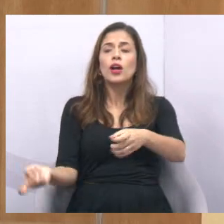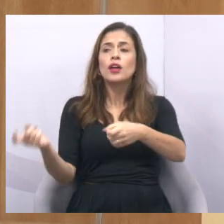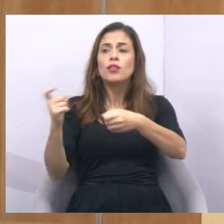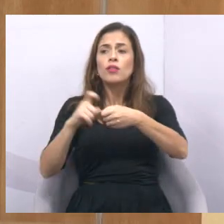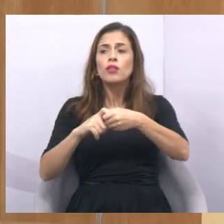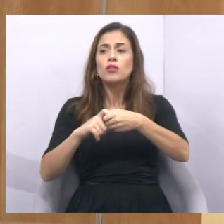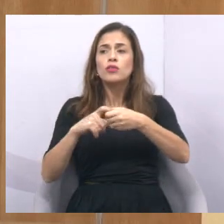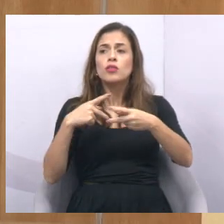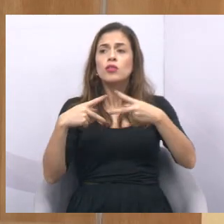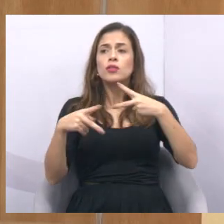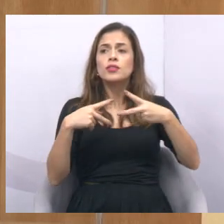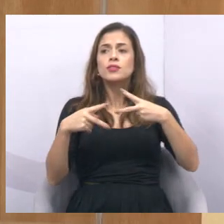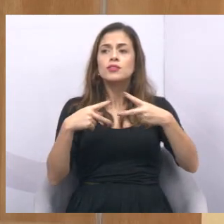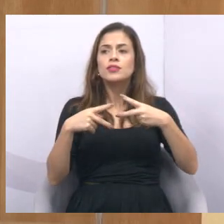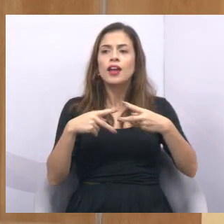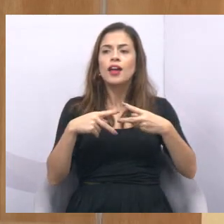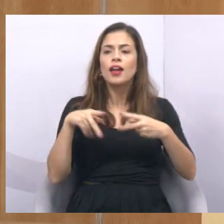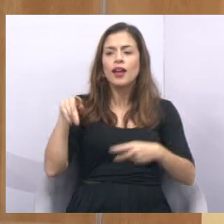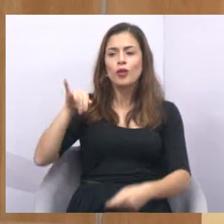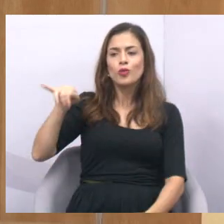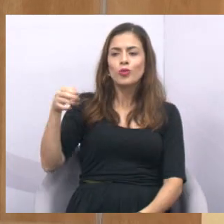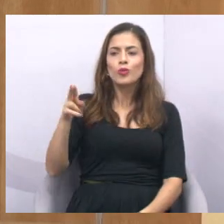São José, o Júnior.